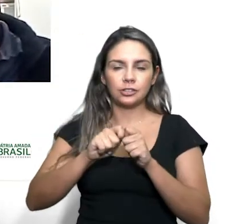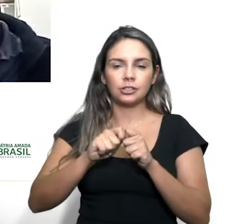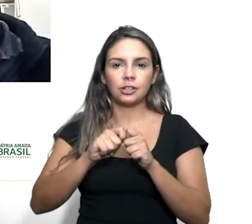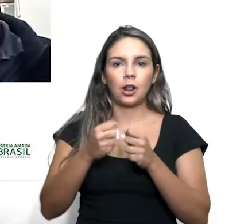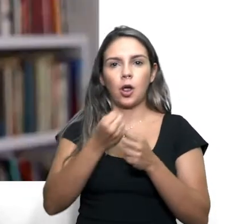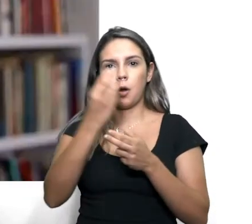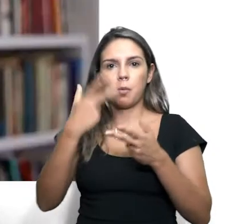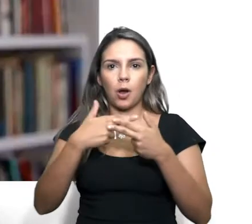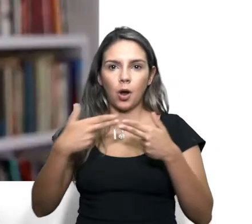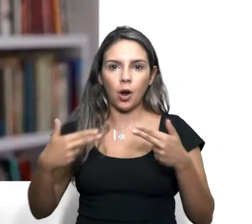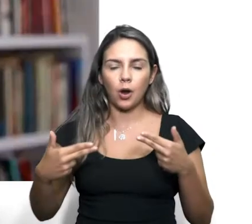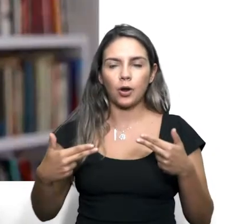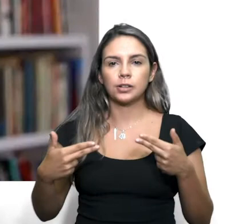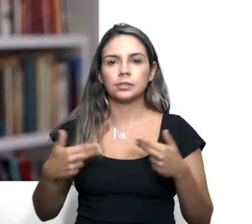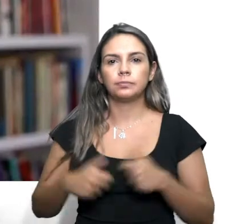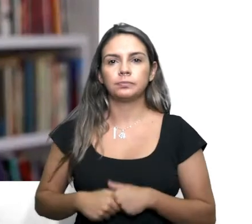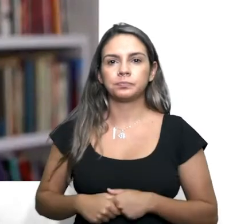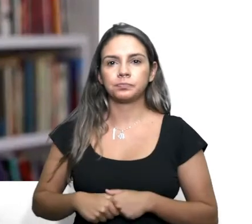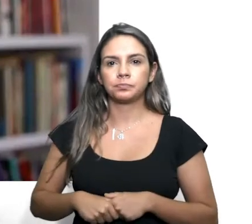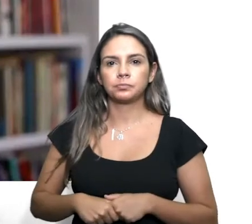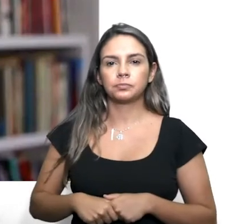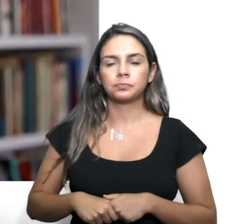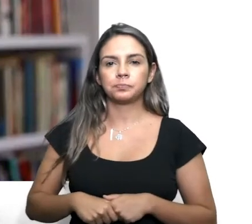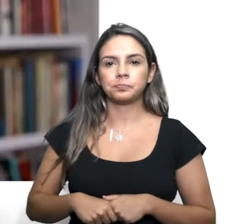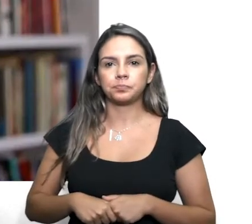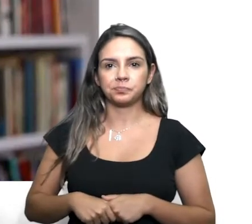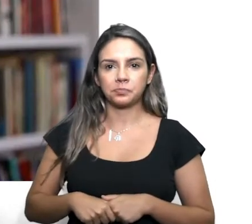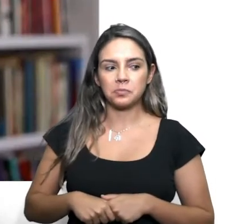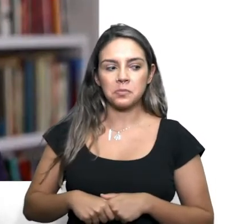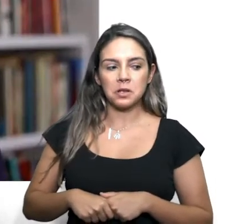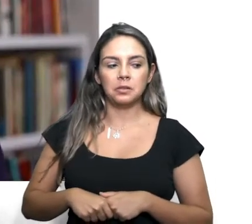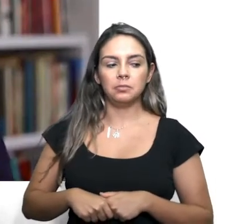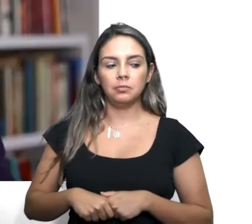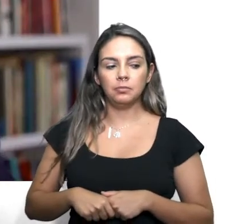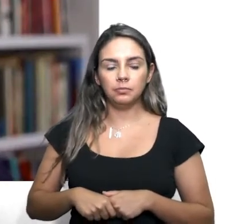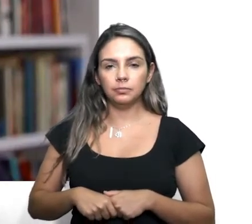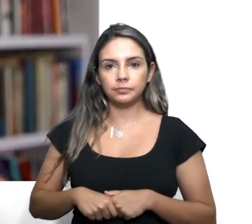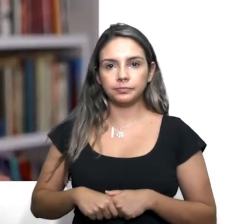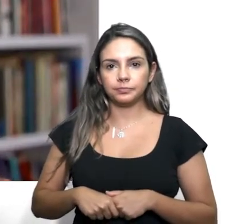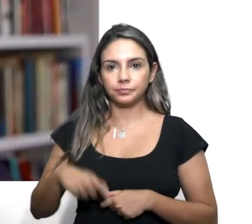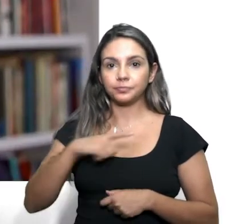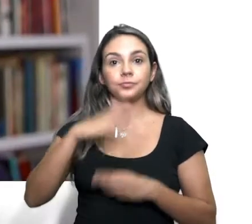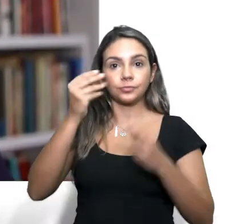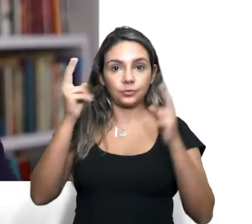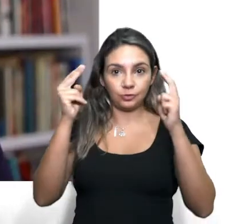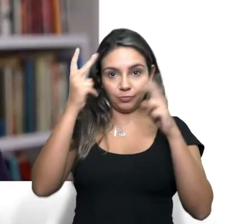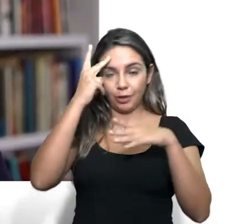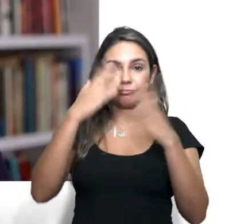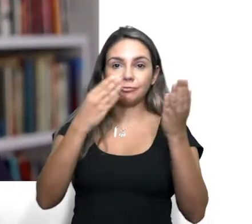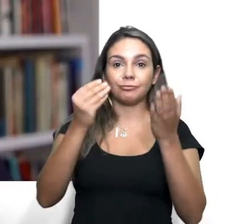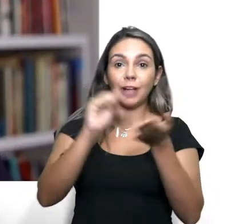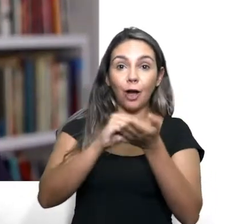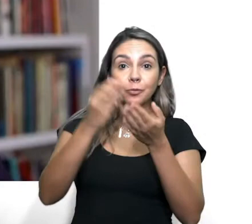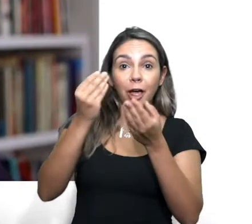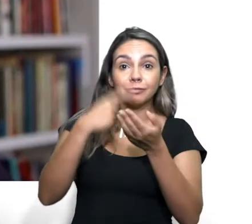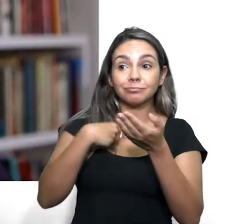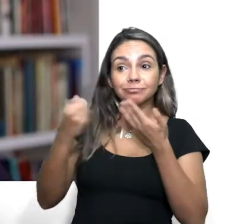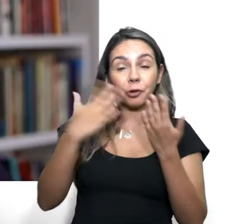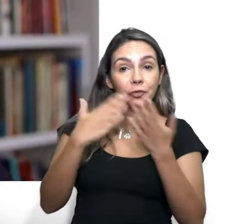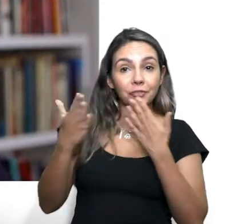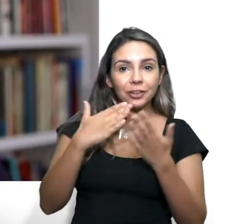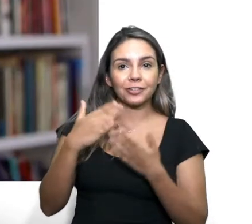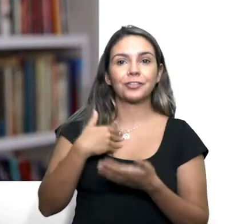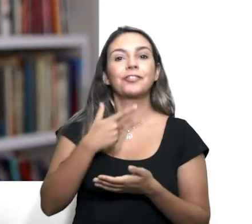Já. Vamos dar uma agilizada, porque também tem muito assunto para conversar. Eu estou morrendo de vontade de conhecer o seu